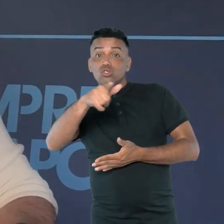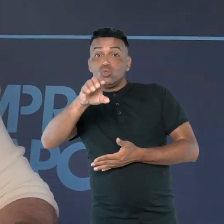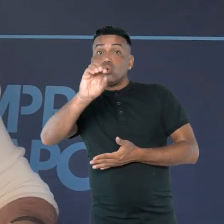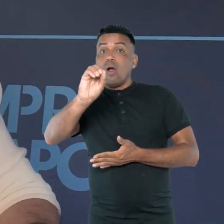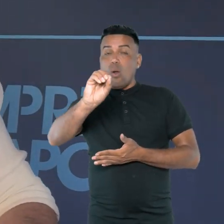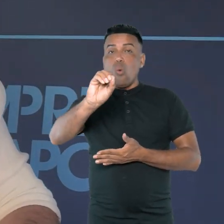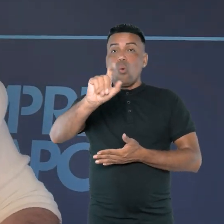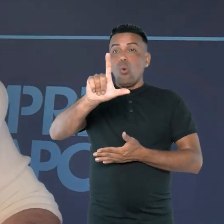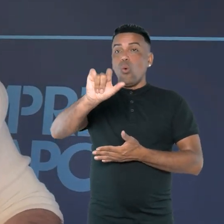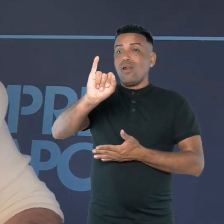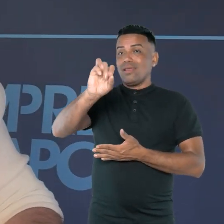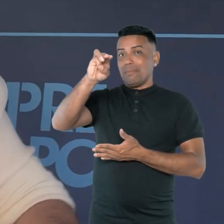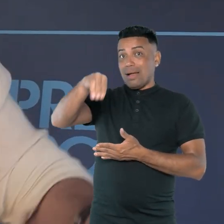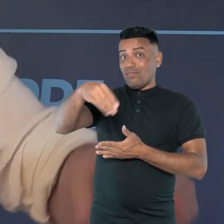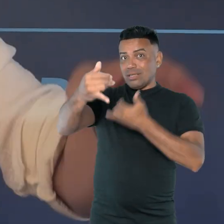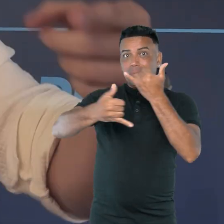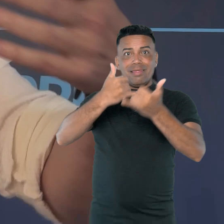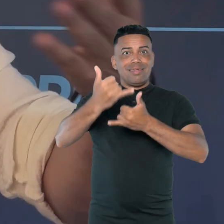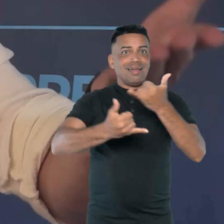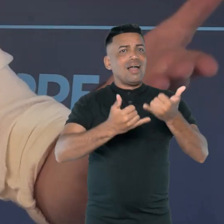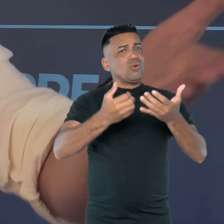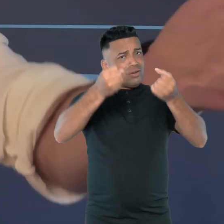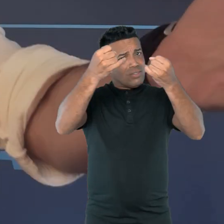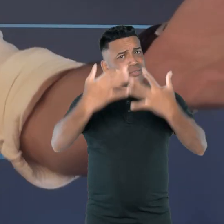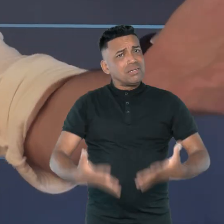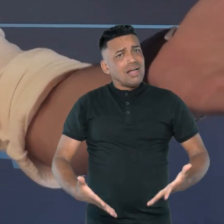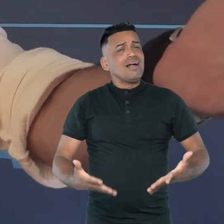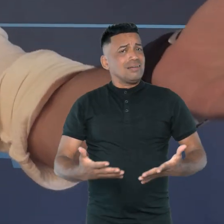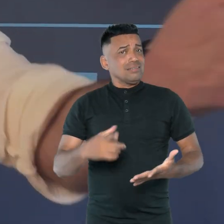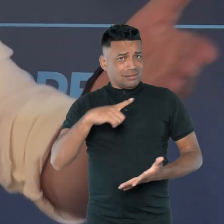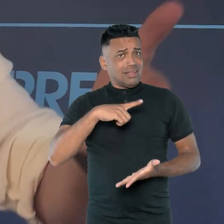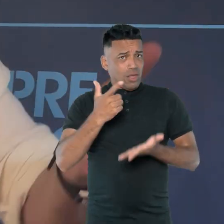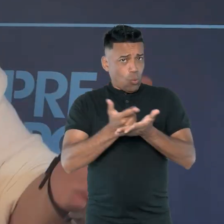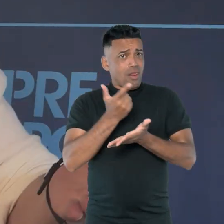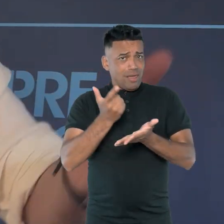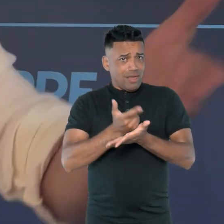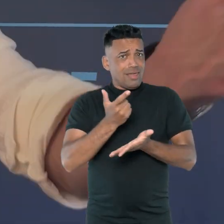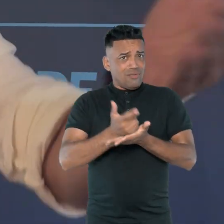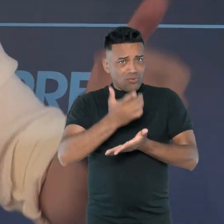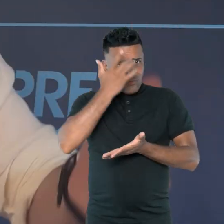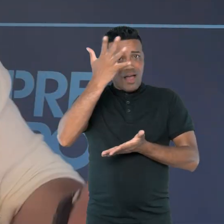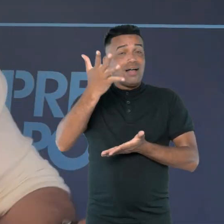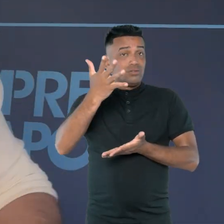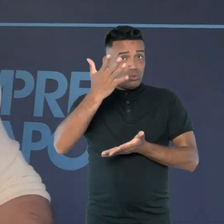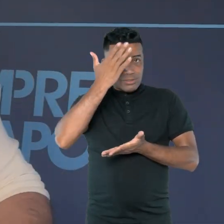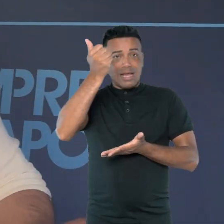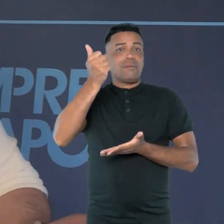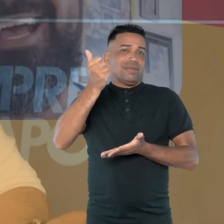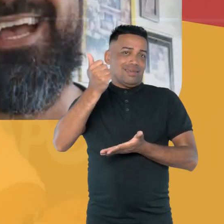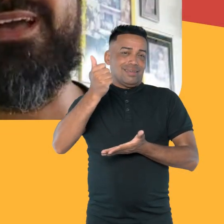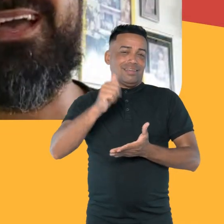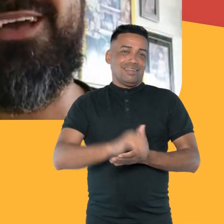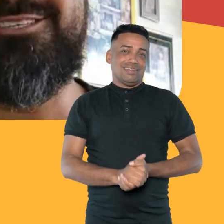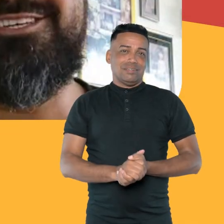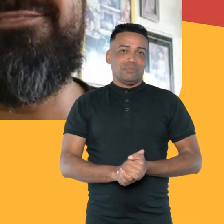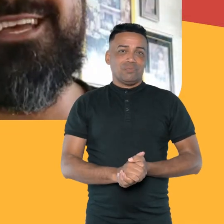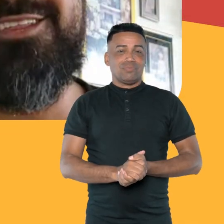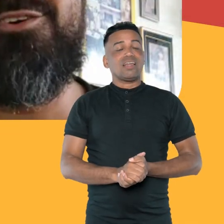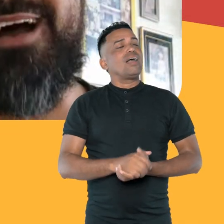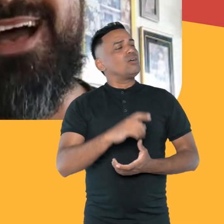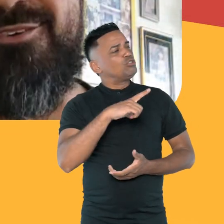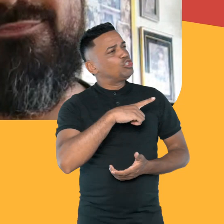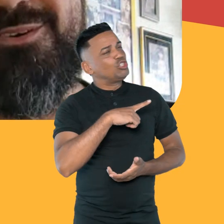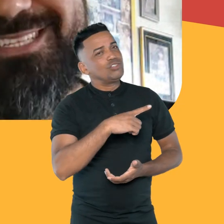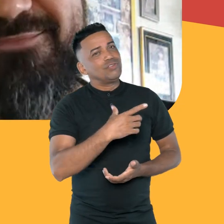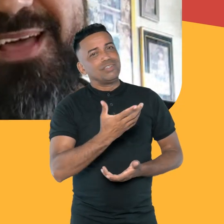com o João Lima. Eu queria ouvir na sua voz, você tem esse livro fácil aí? Ou sabe de cor o João Lima? Eu tive